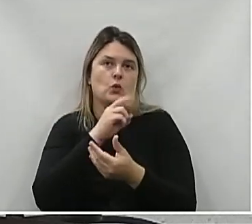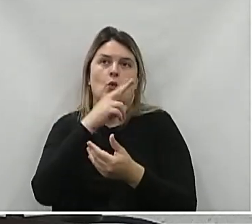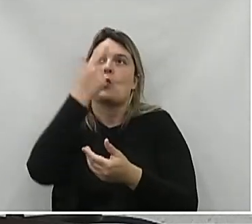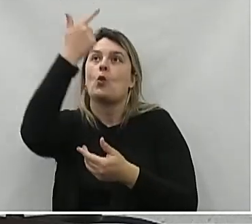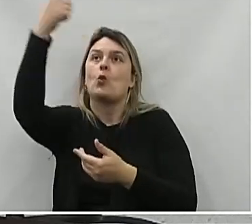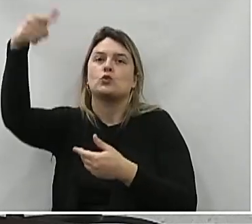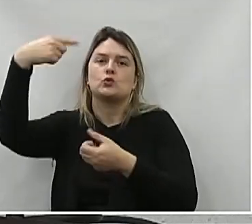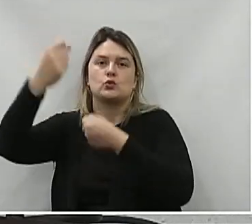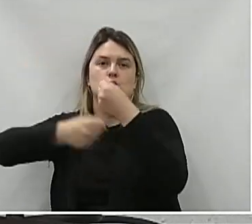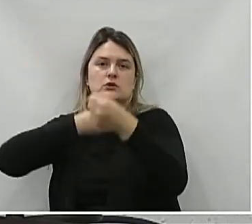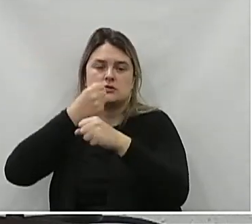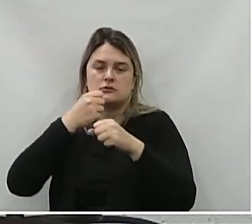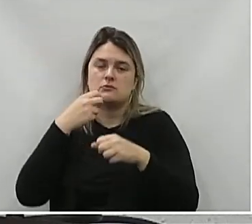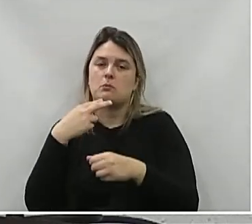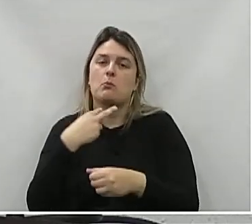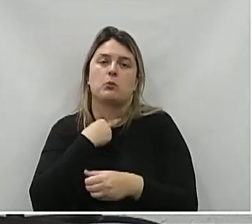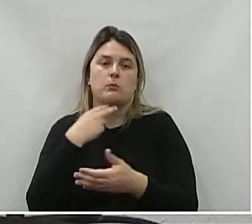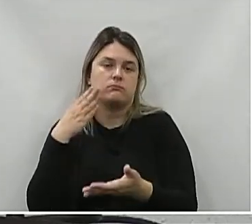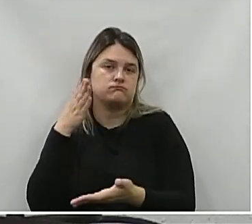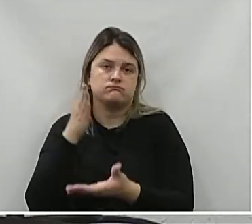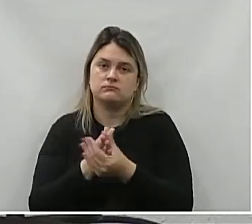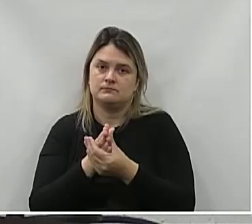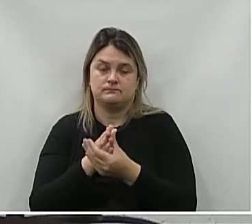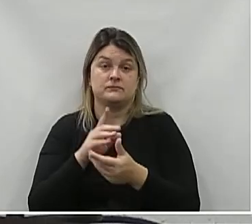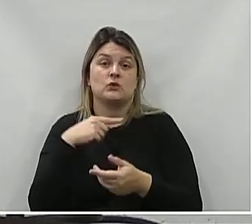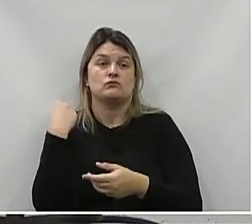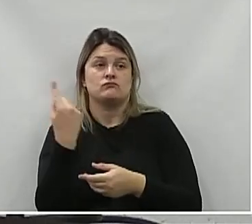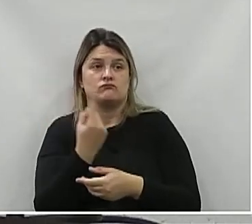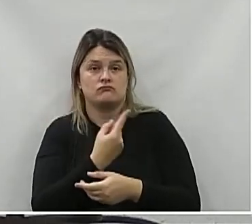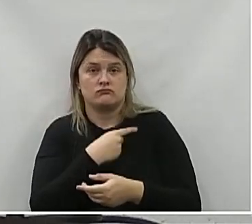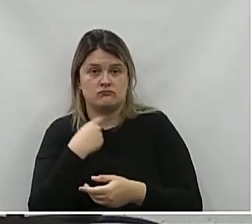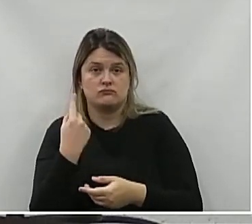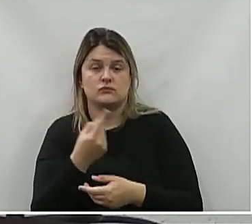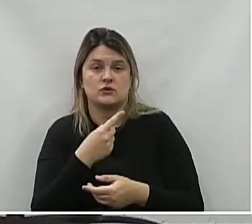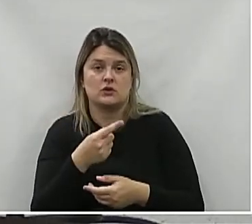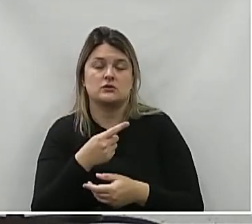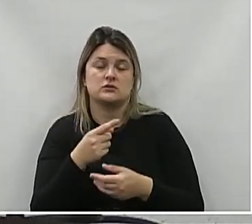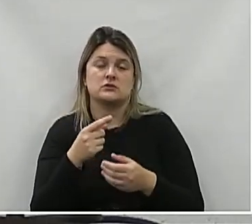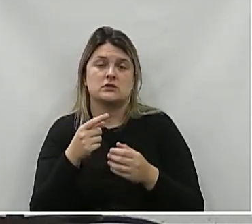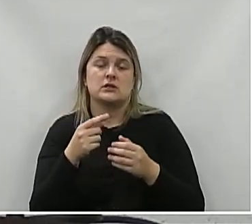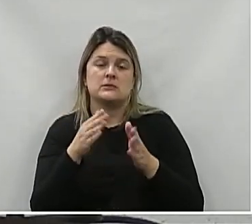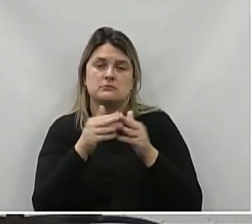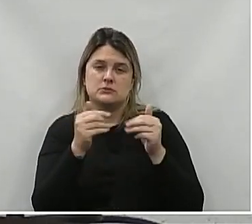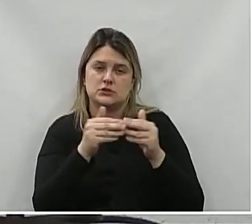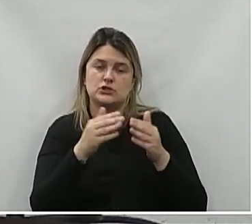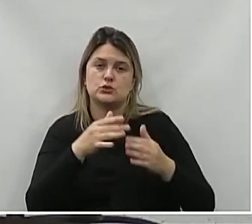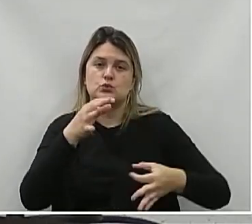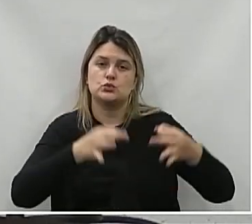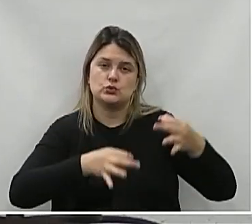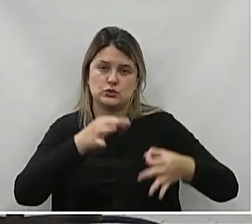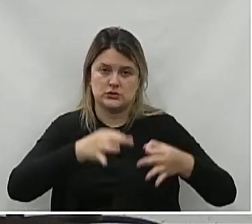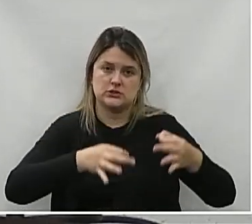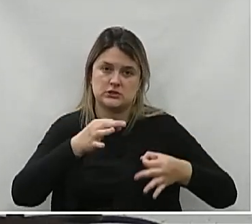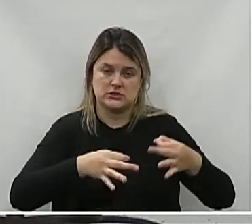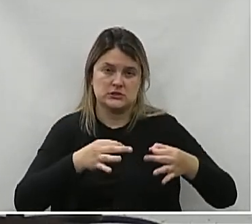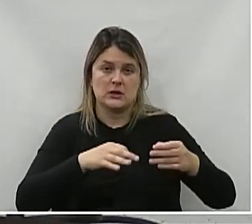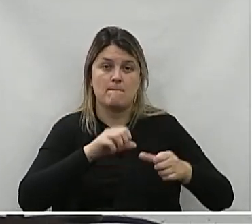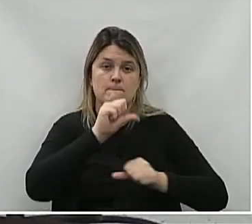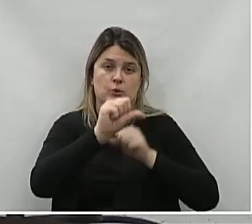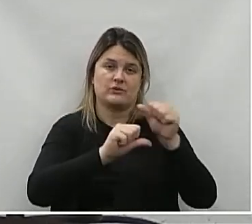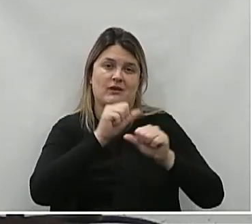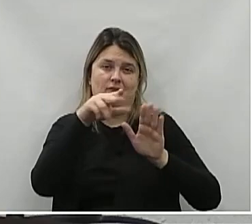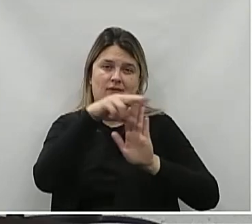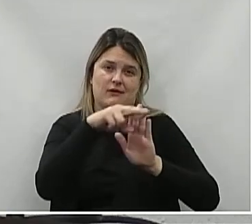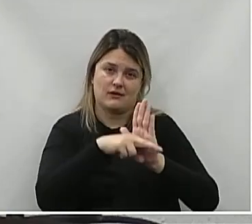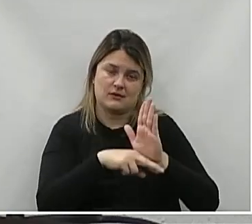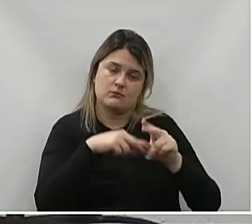impedimento de que no ano seguinte participe. A gente deliberou para que isso fosse isentado junto ao Tribunal de Justiça Desportiva, né?